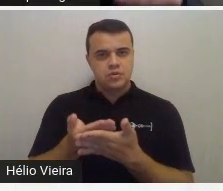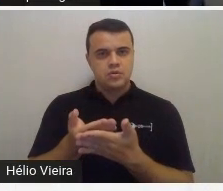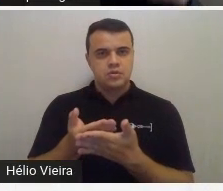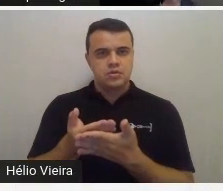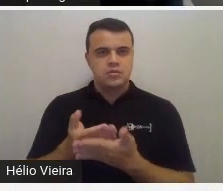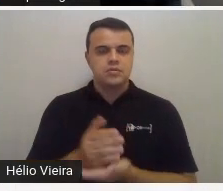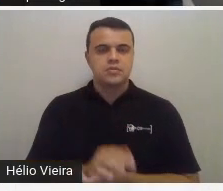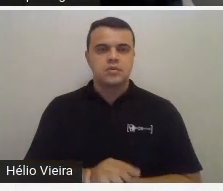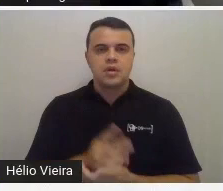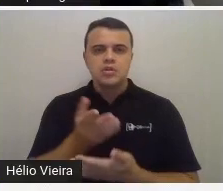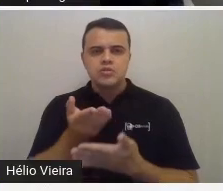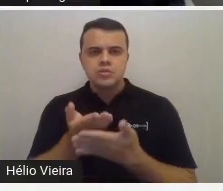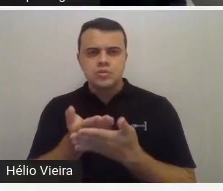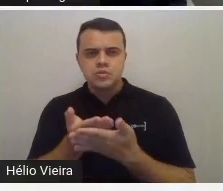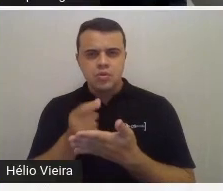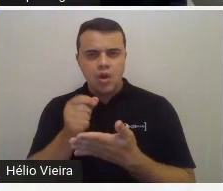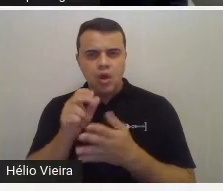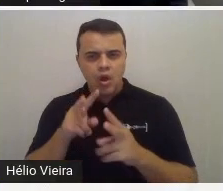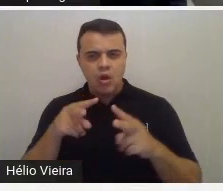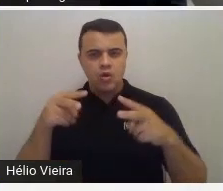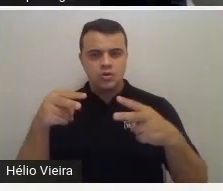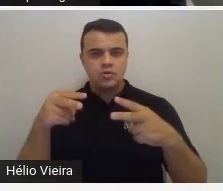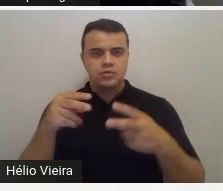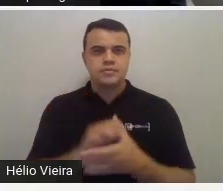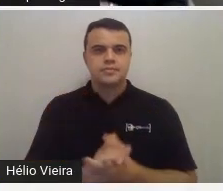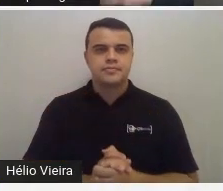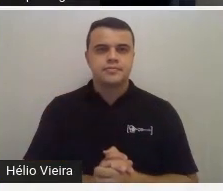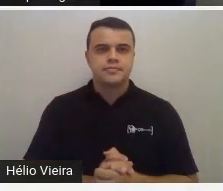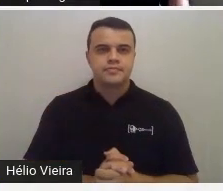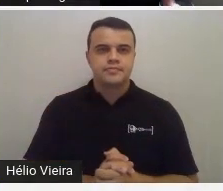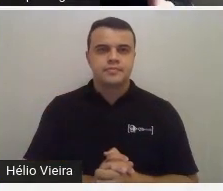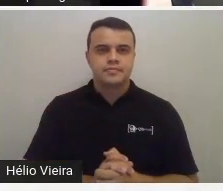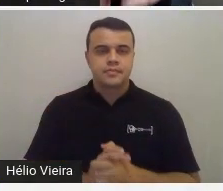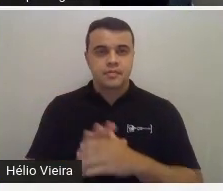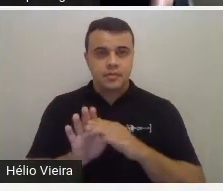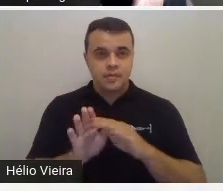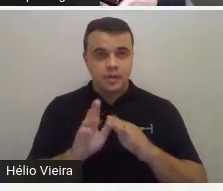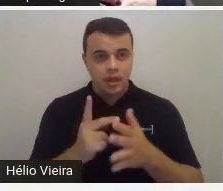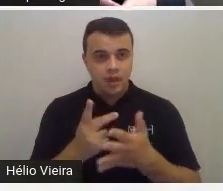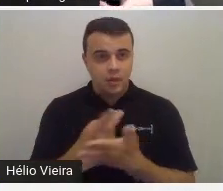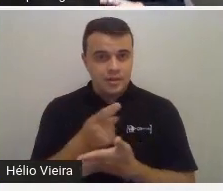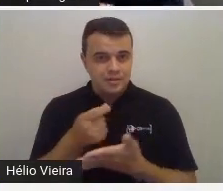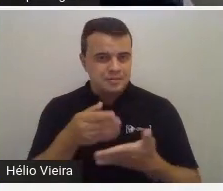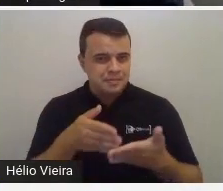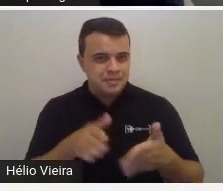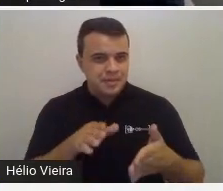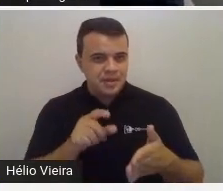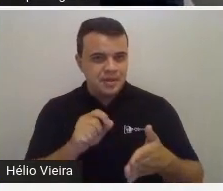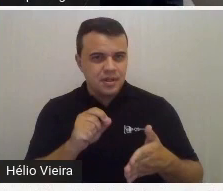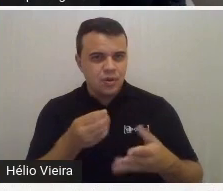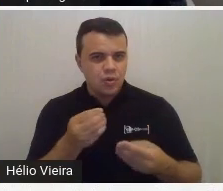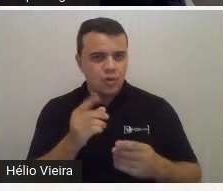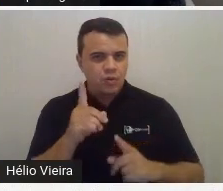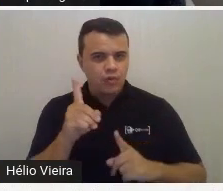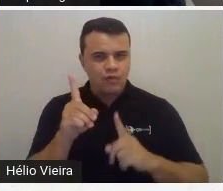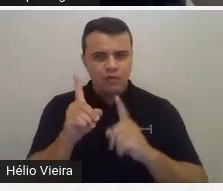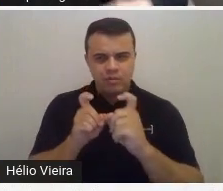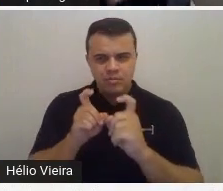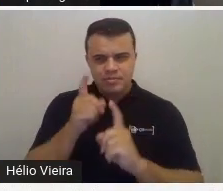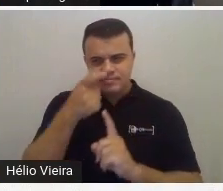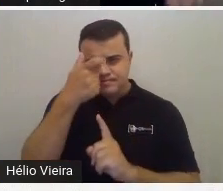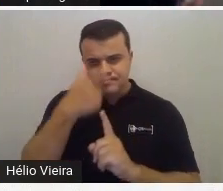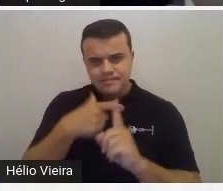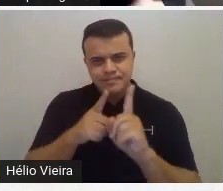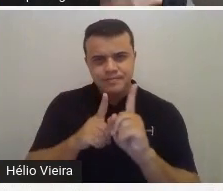tá? Então, um estudo ótico aqui. Ele chega a ponto até de perder um pouco a forma, né, dos personagens, como eu